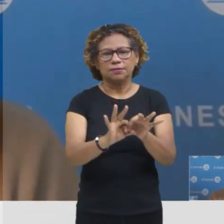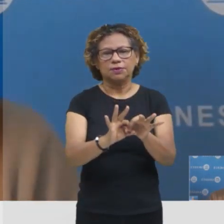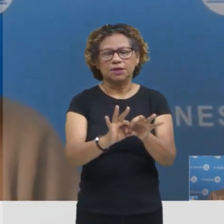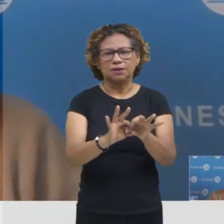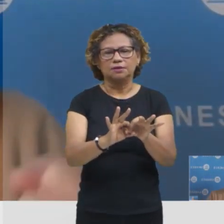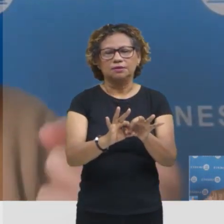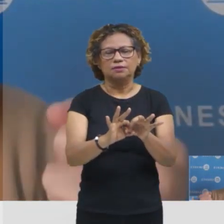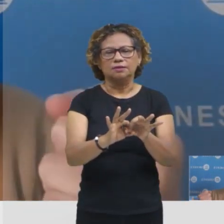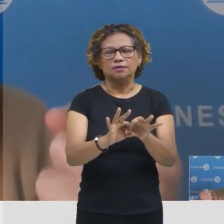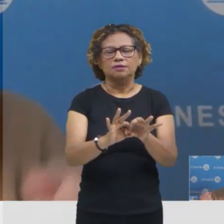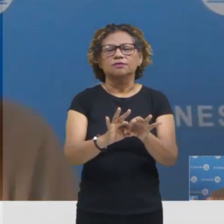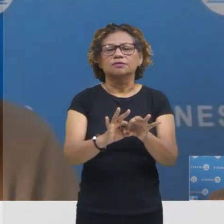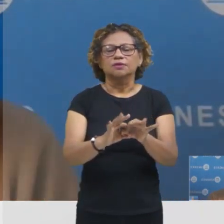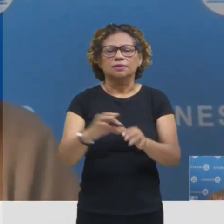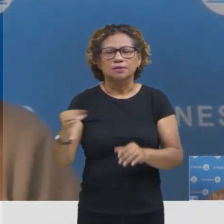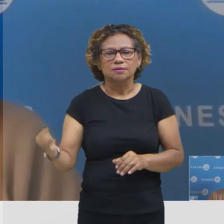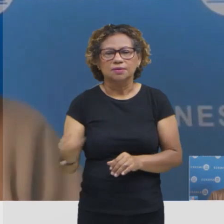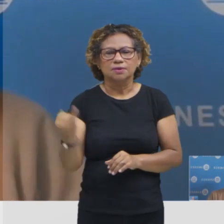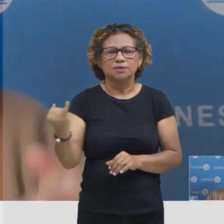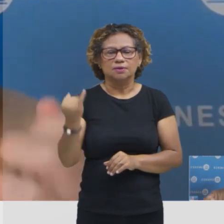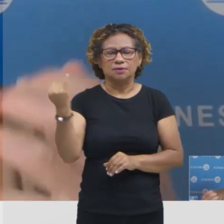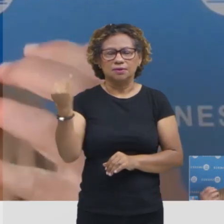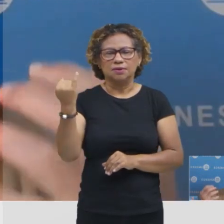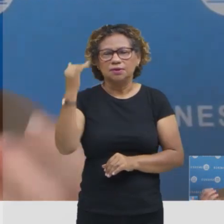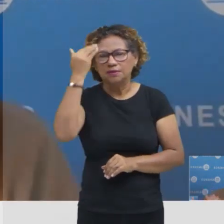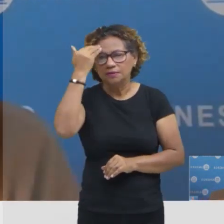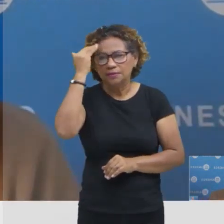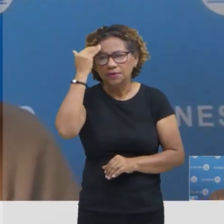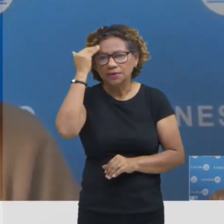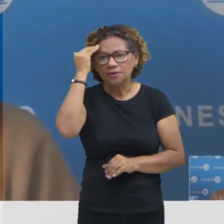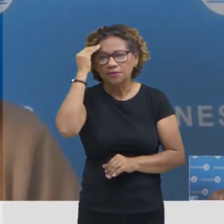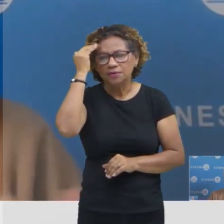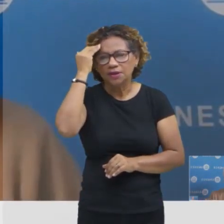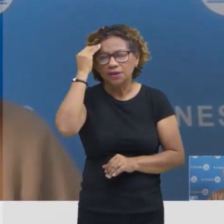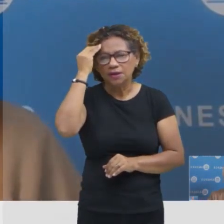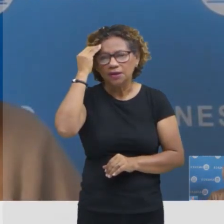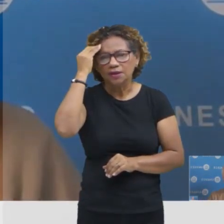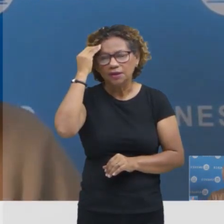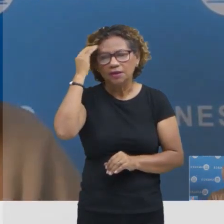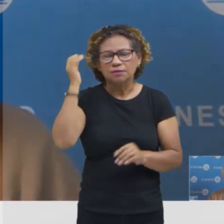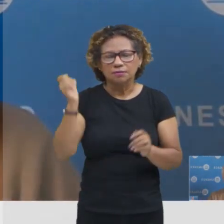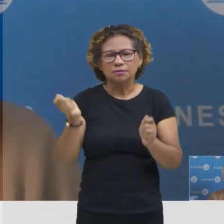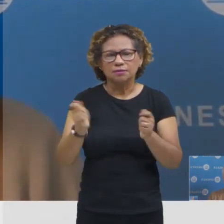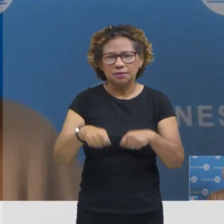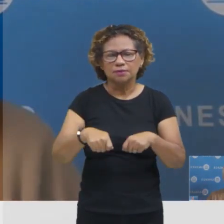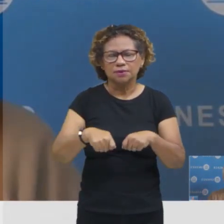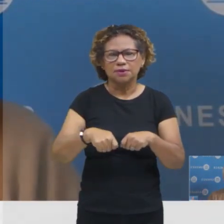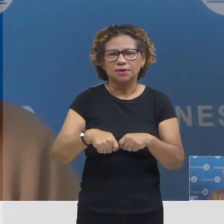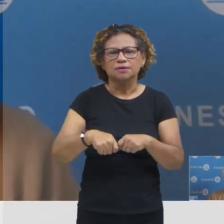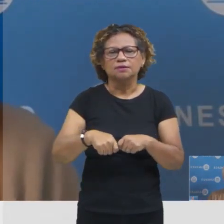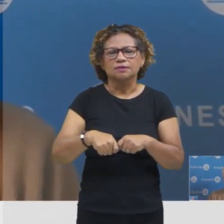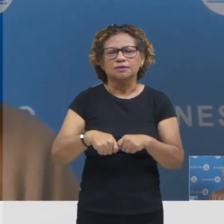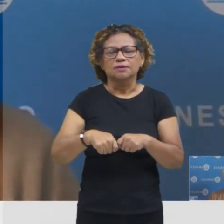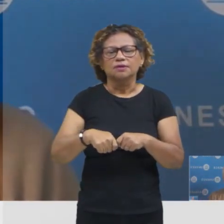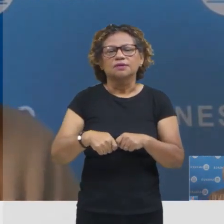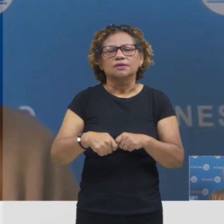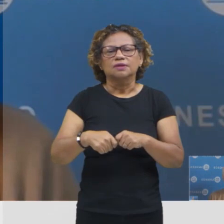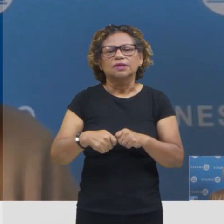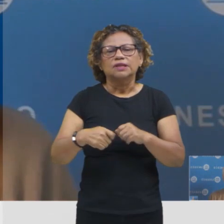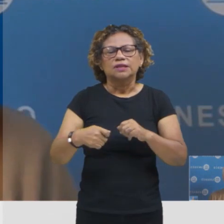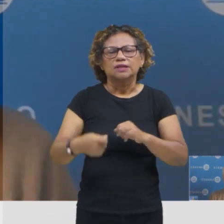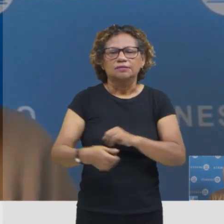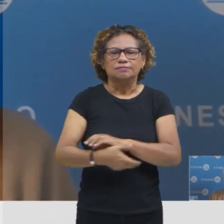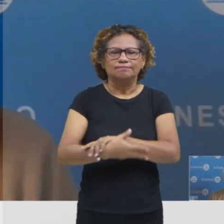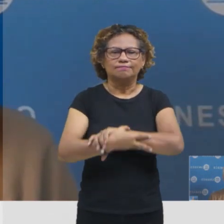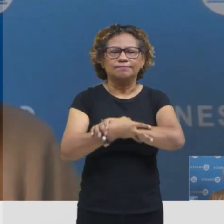essa colaboração, essa cooperação, essa confiança e essa esperança sem a qual não